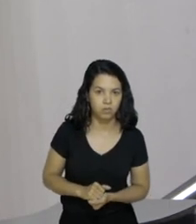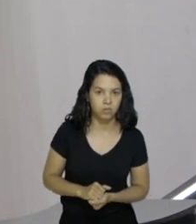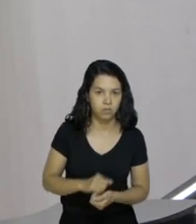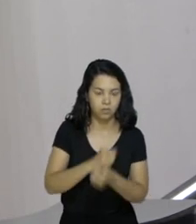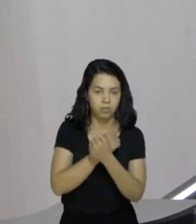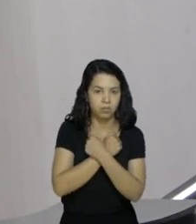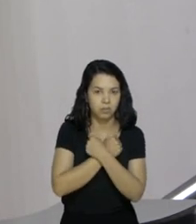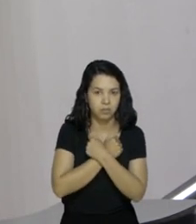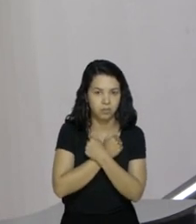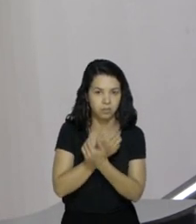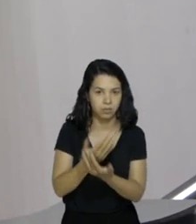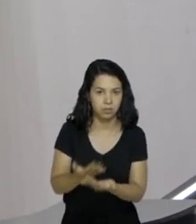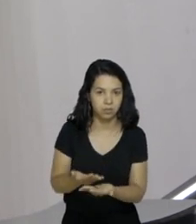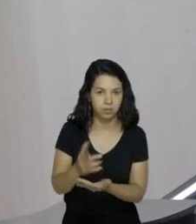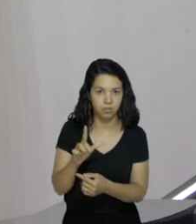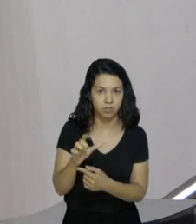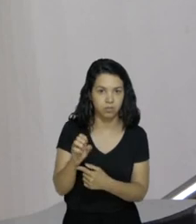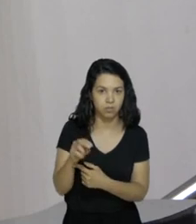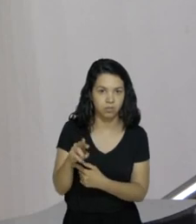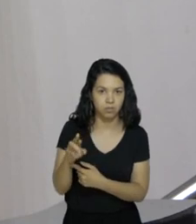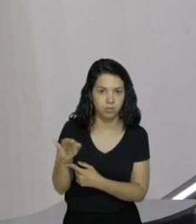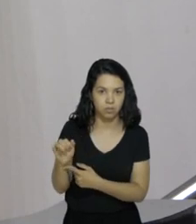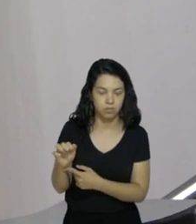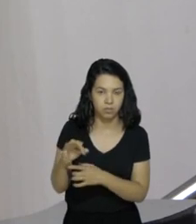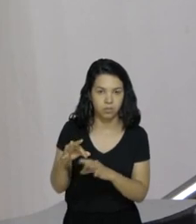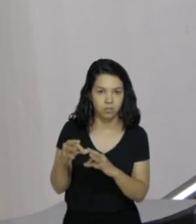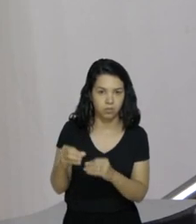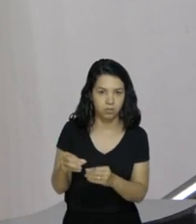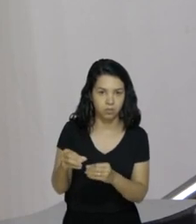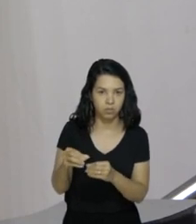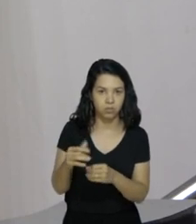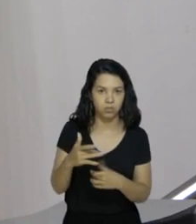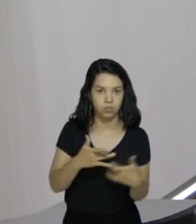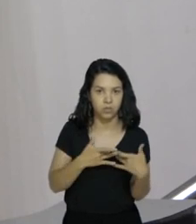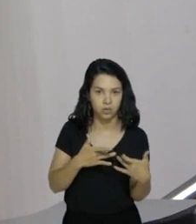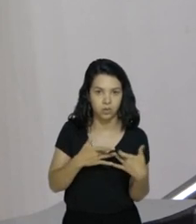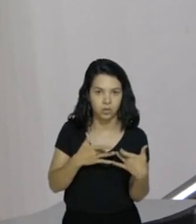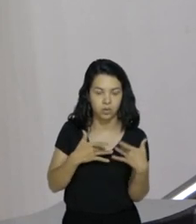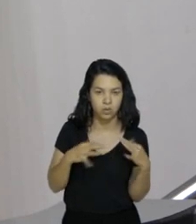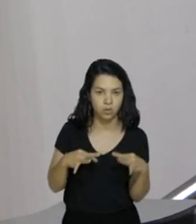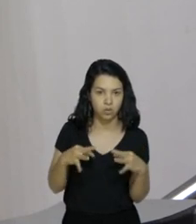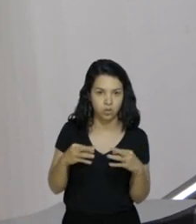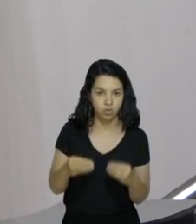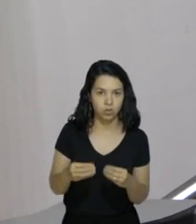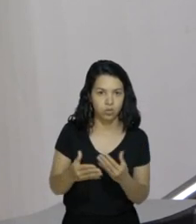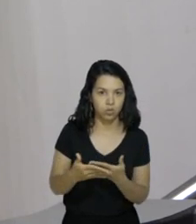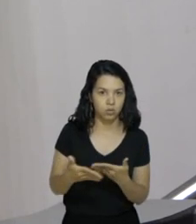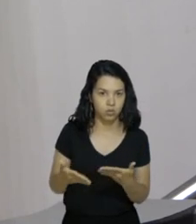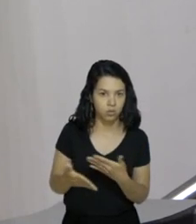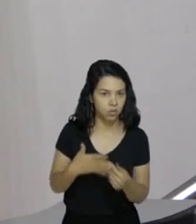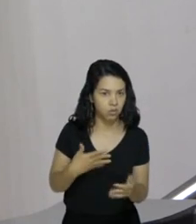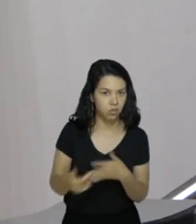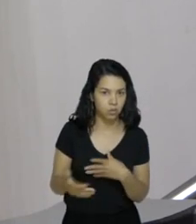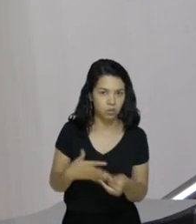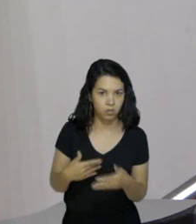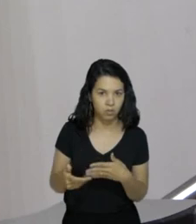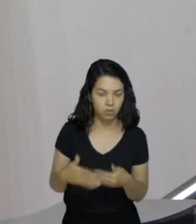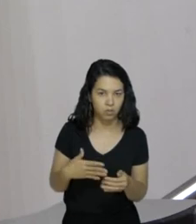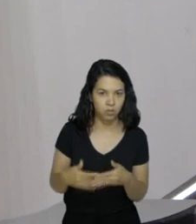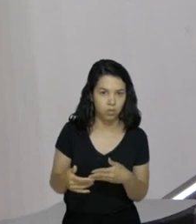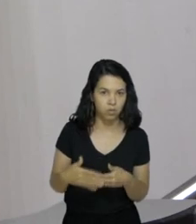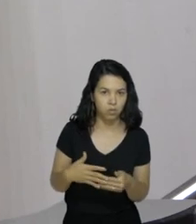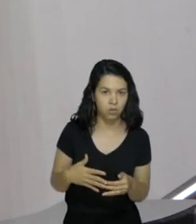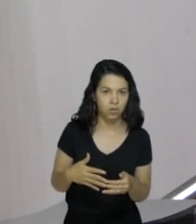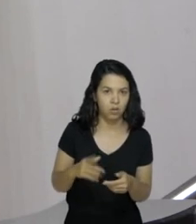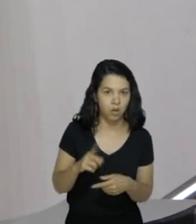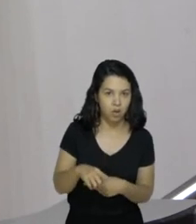abraçá-la, dona Lorena, abraço a todos os voluntários, a todos aqueles que, independente de ter cargos na